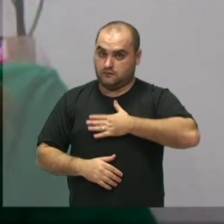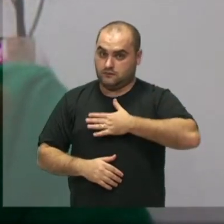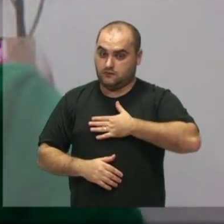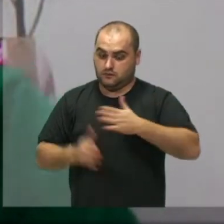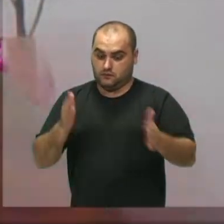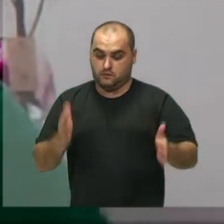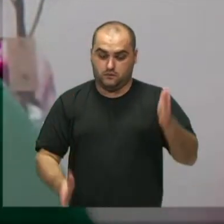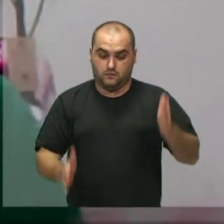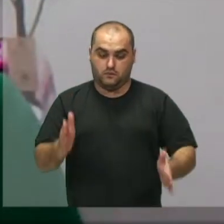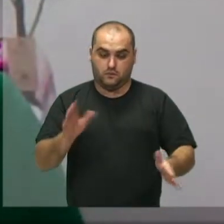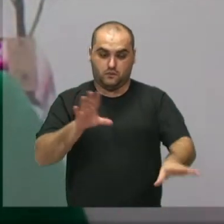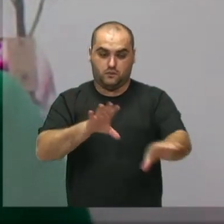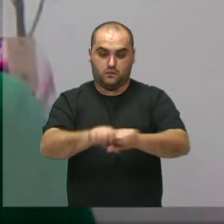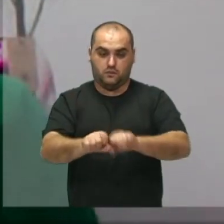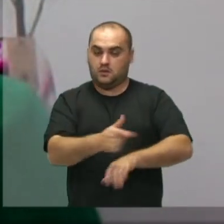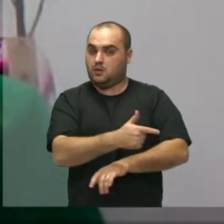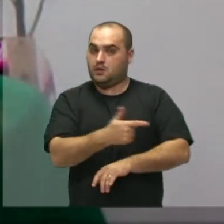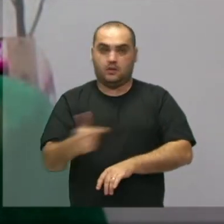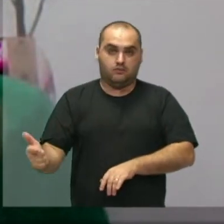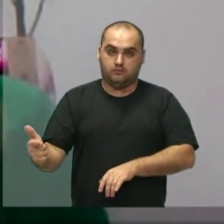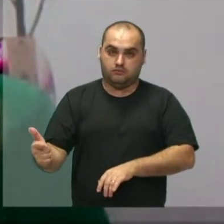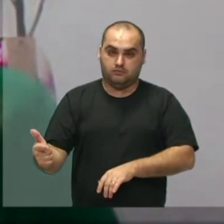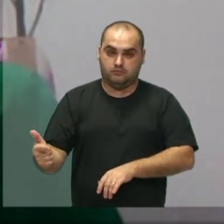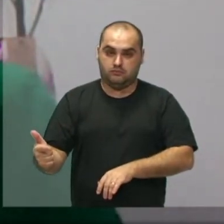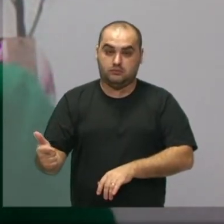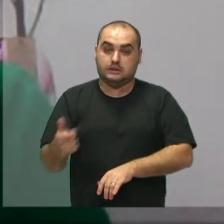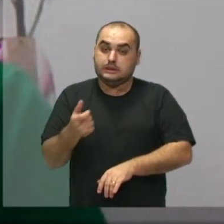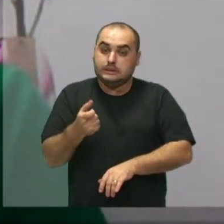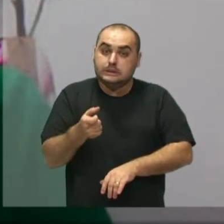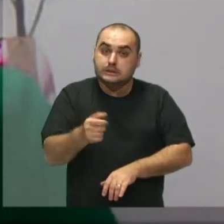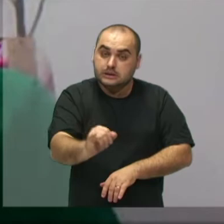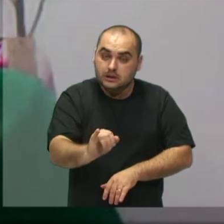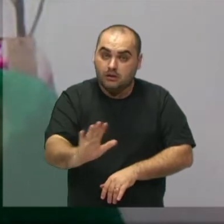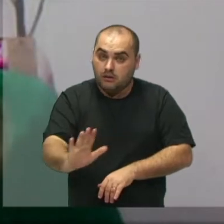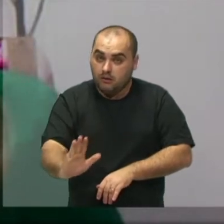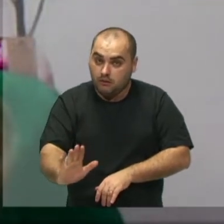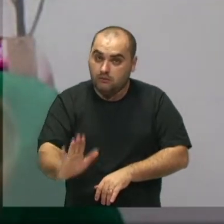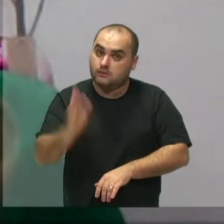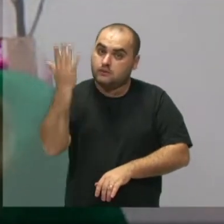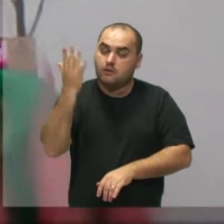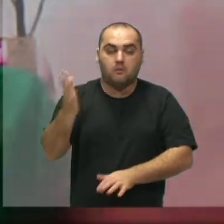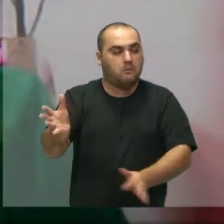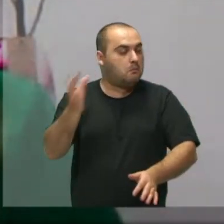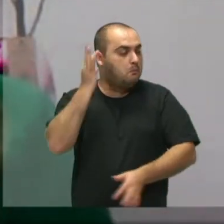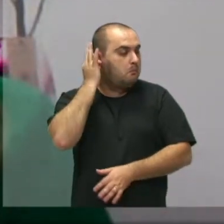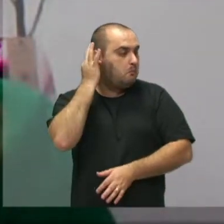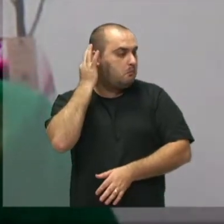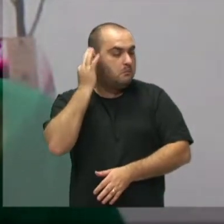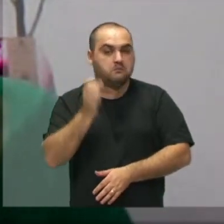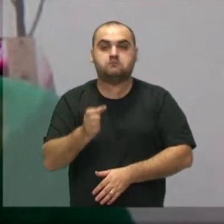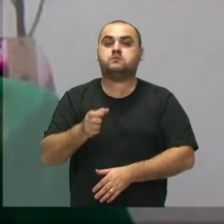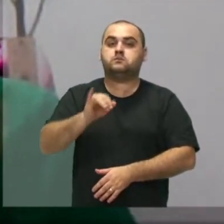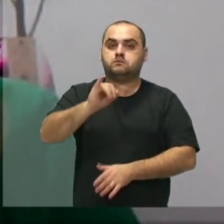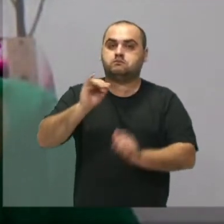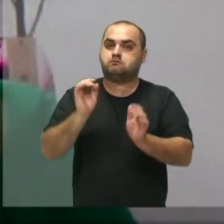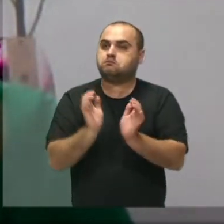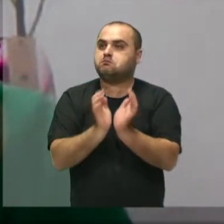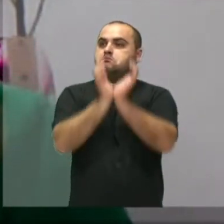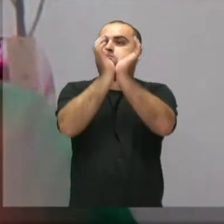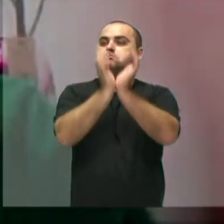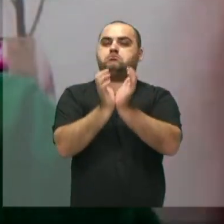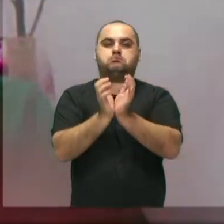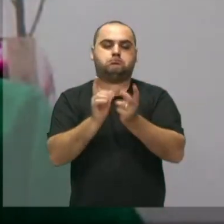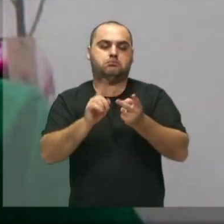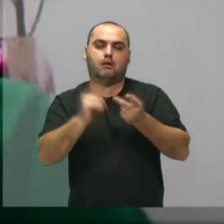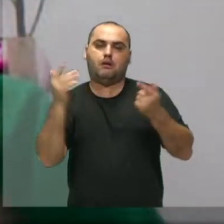atleta. Não é... se isso acontecer, ótimo, né? Se tornarem campeão de natação,